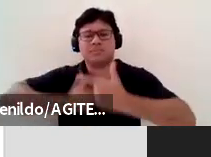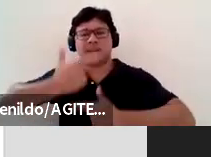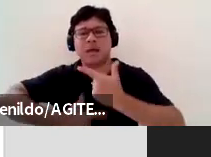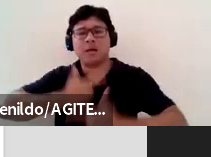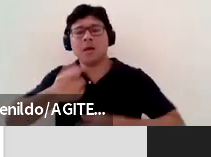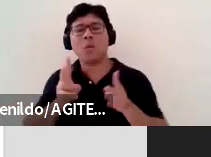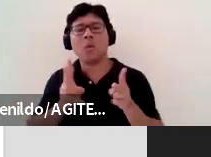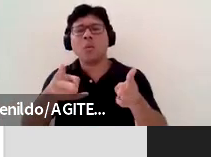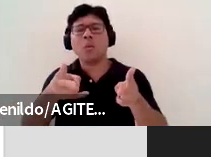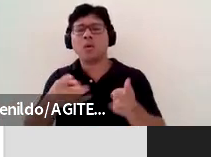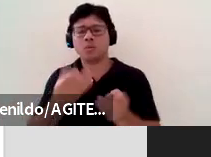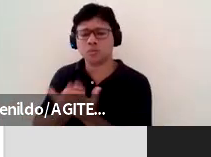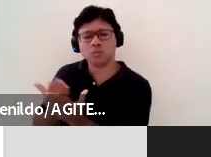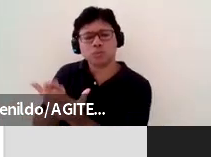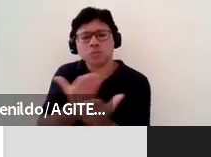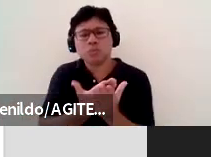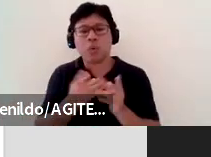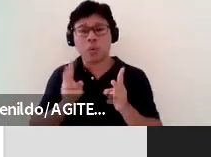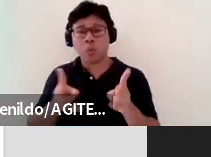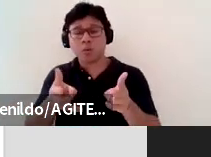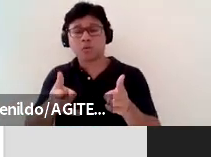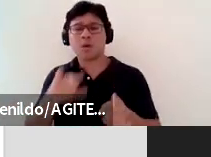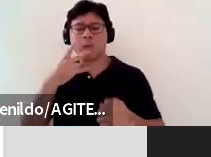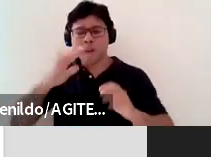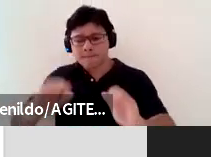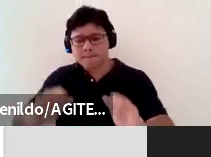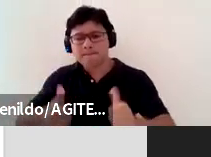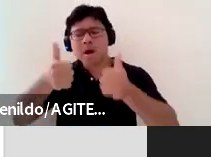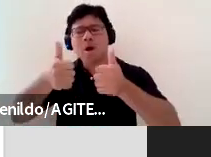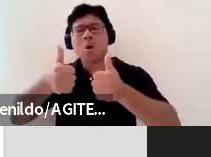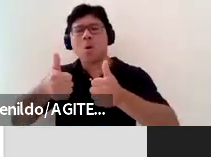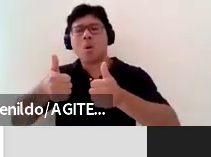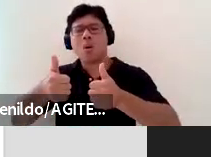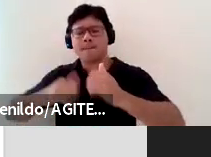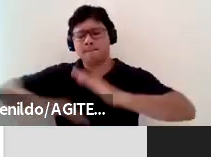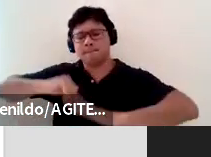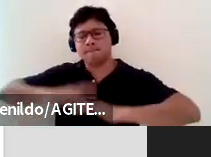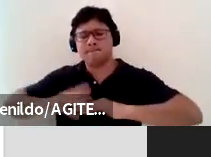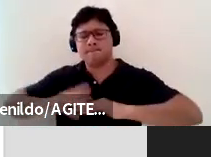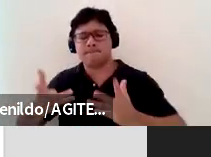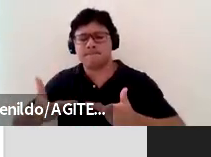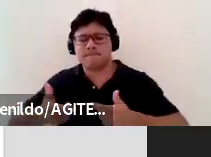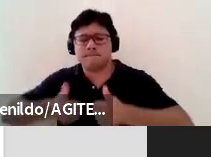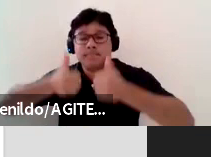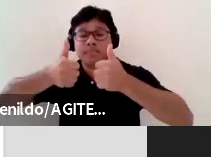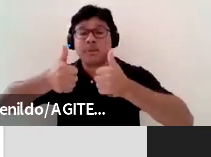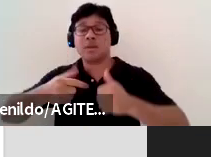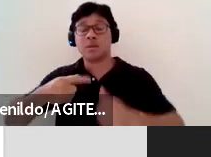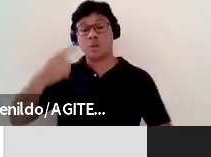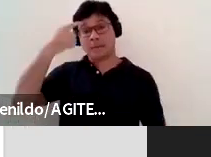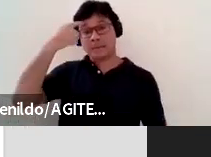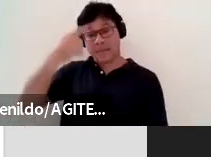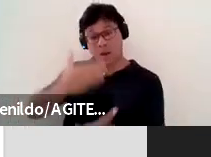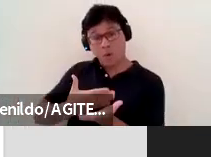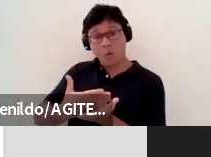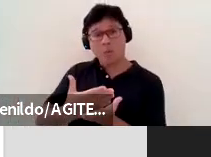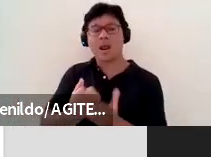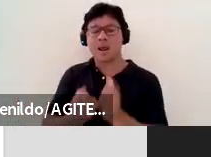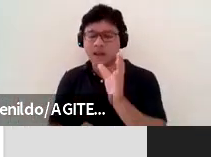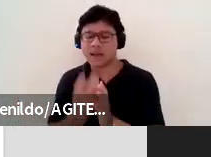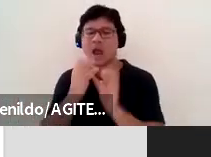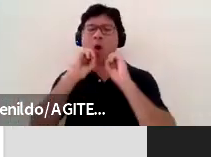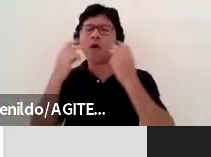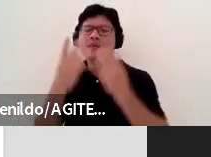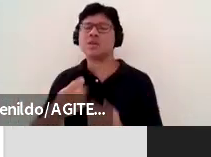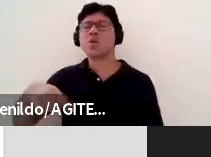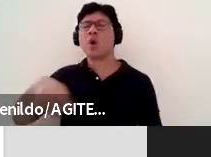nesse estudo continuado, né? Nesse aprimoramento que a gente queria. Então, a ideia inicial era criar as oficinas que a gente